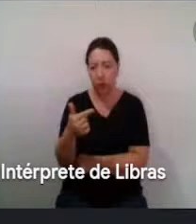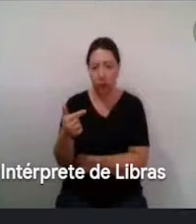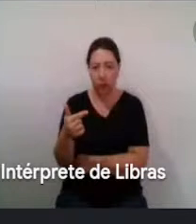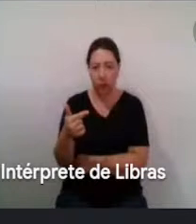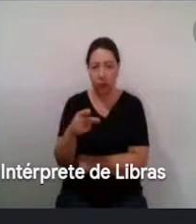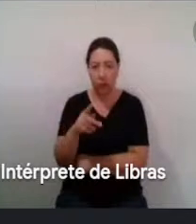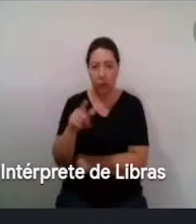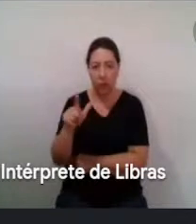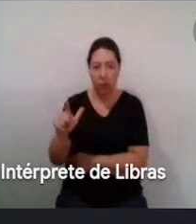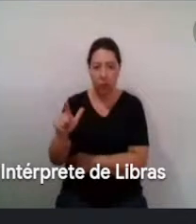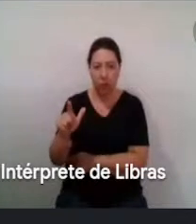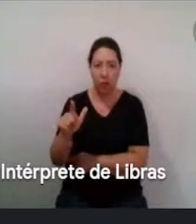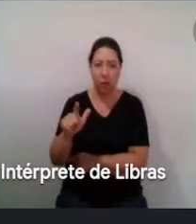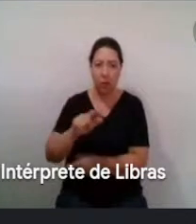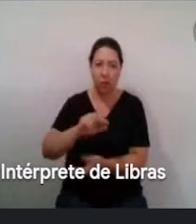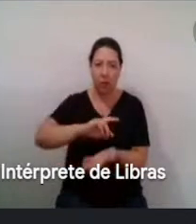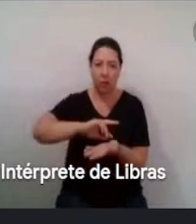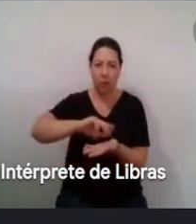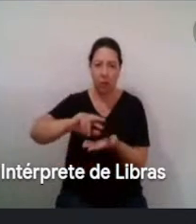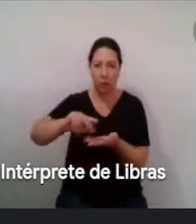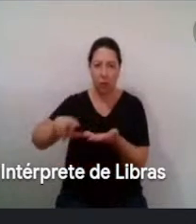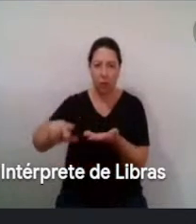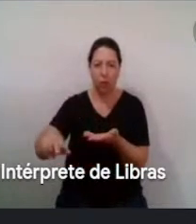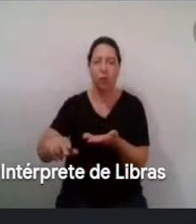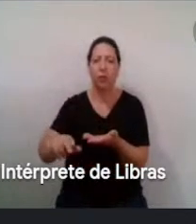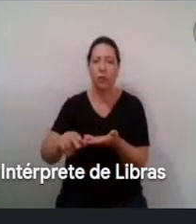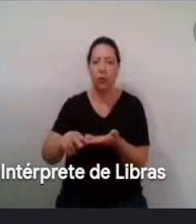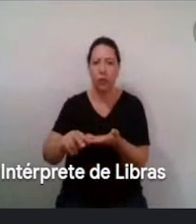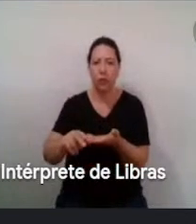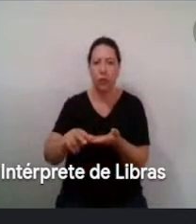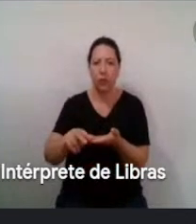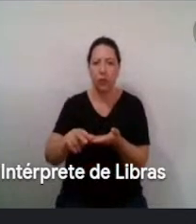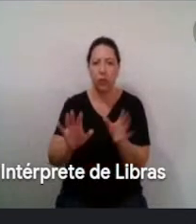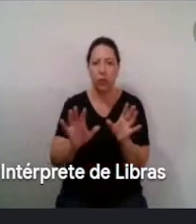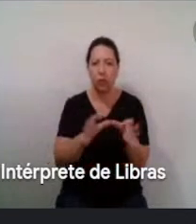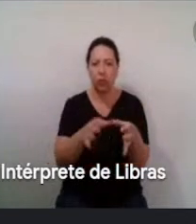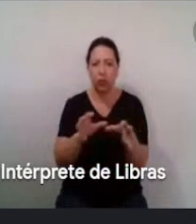E vários outros recorridos.